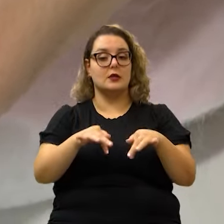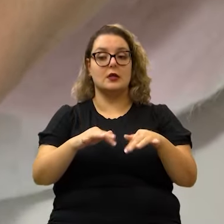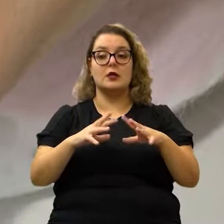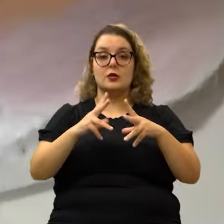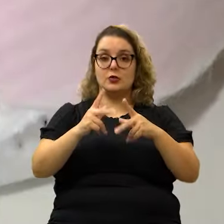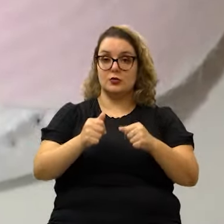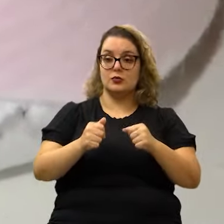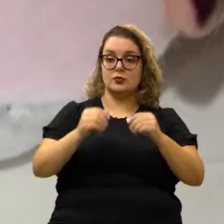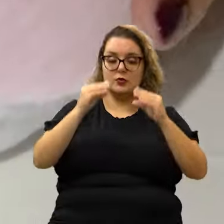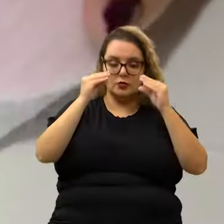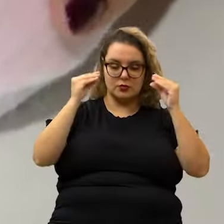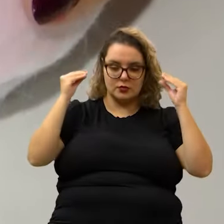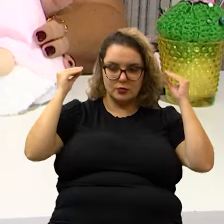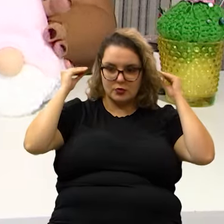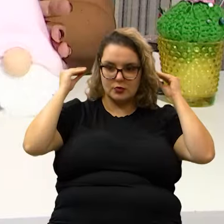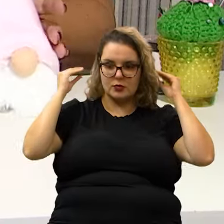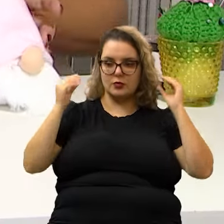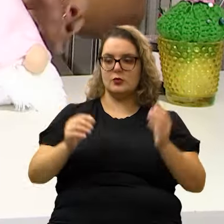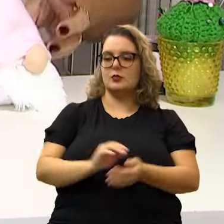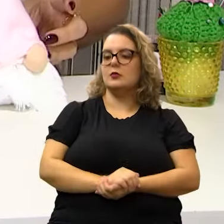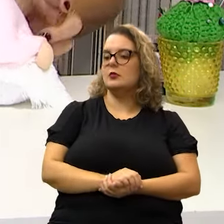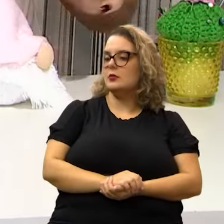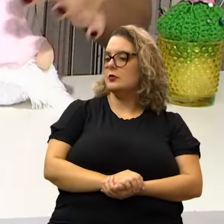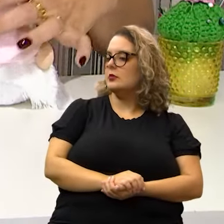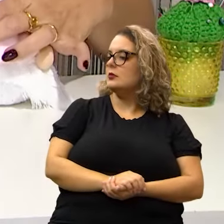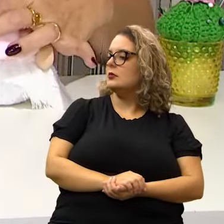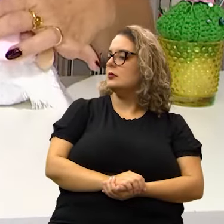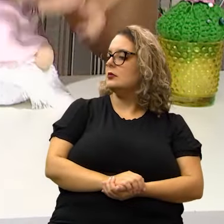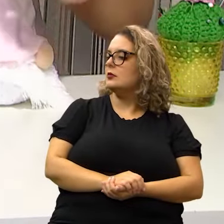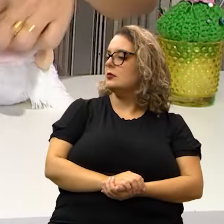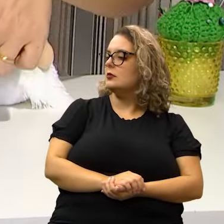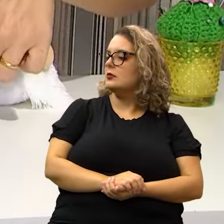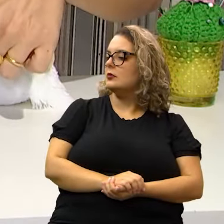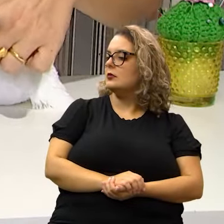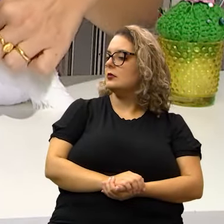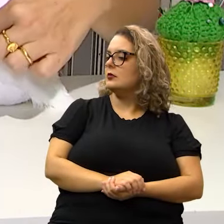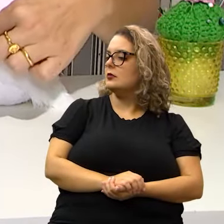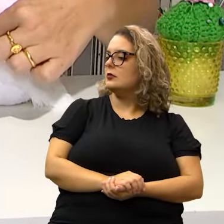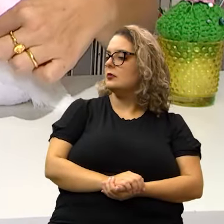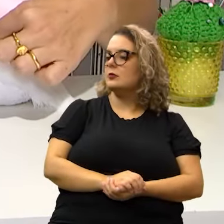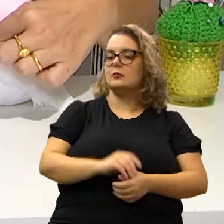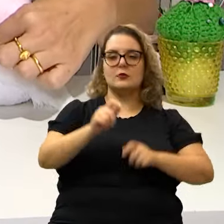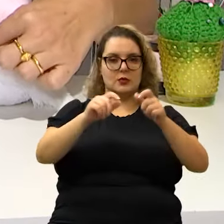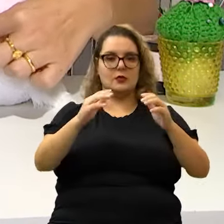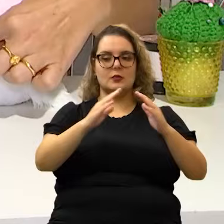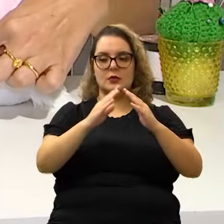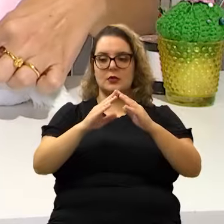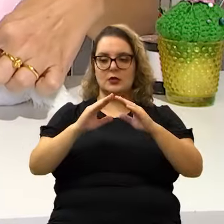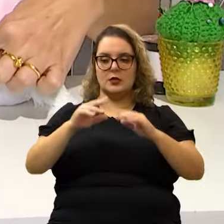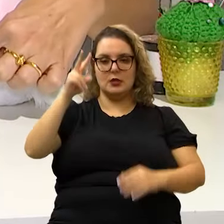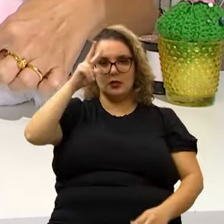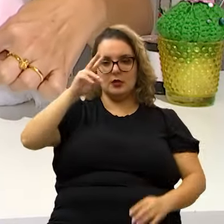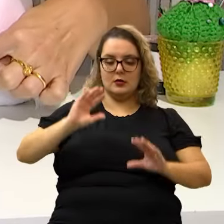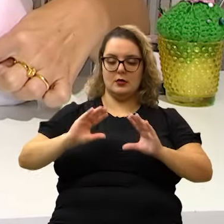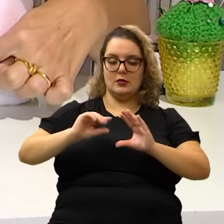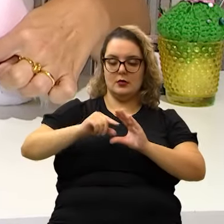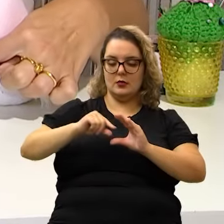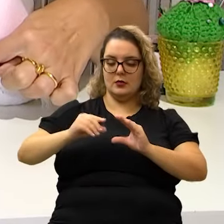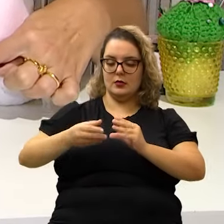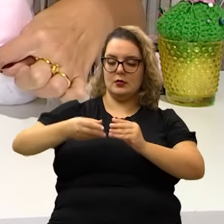a extensão do gorrinho. Mostra ali pra câmera melhor, pro pessoal de casa ver. Lembrando da dobrinha, eu vou passando